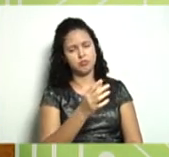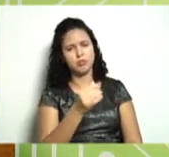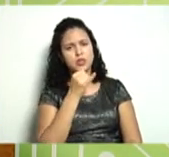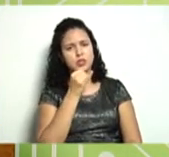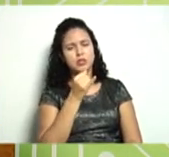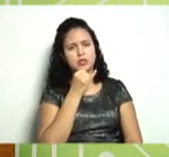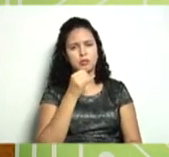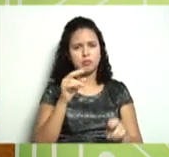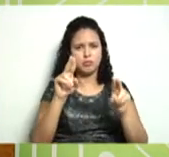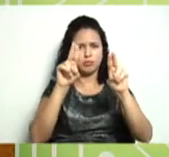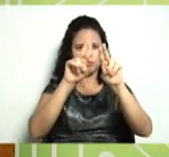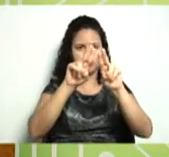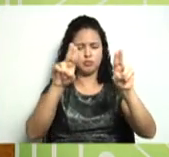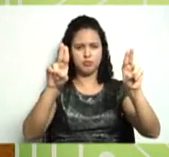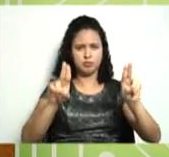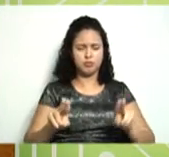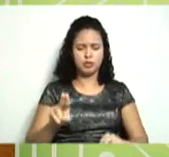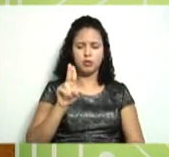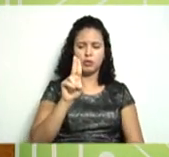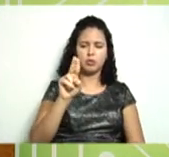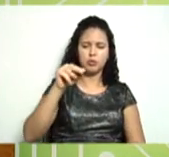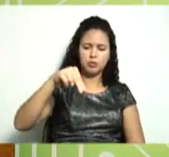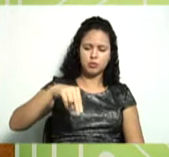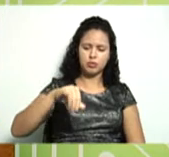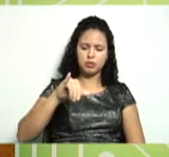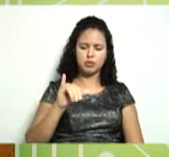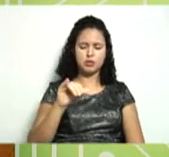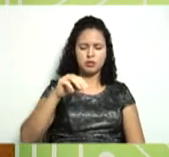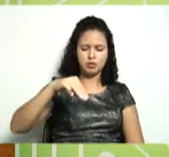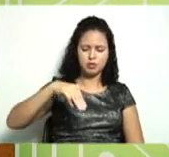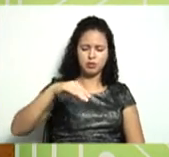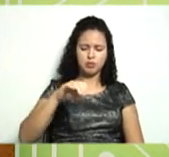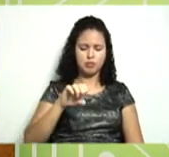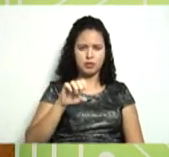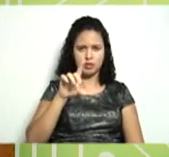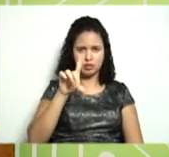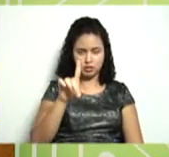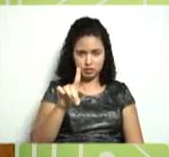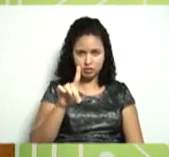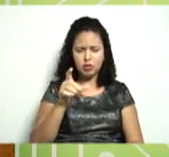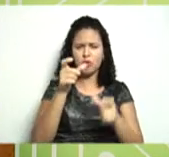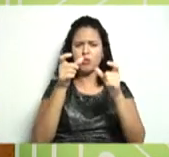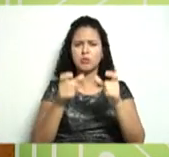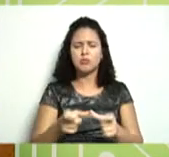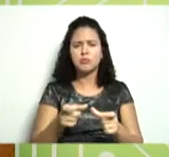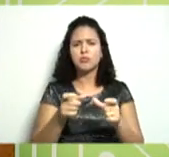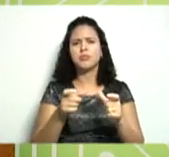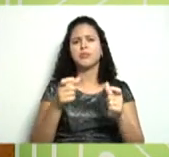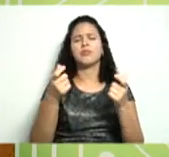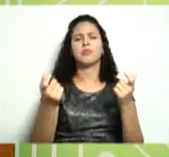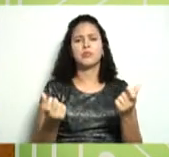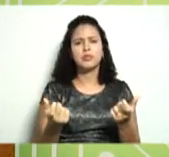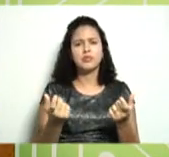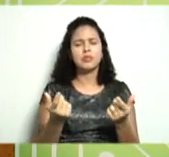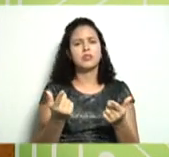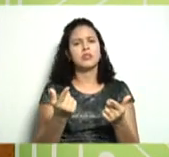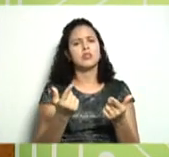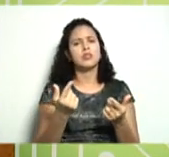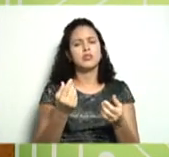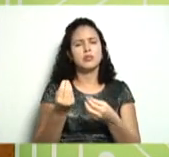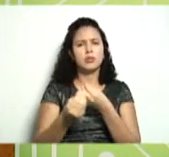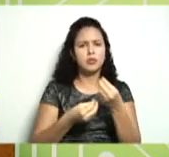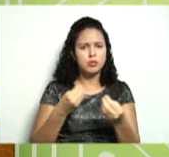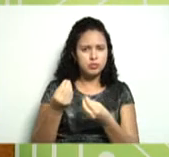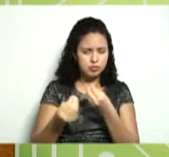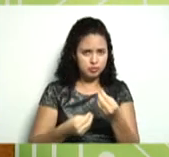lá vinham dizendo qual era o nome. Então, onde é a sede dessa cooperativa? Qual é a denominação dessa cooperativa?